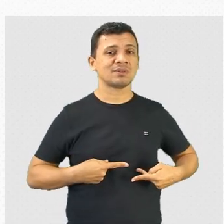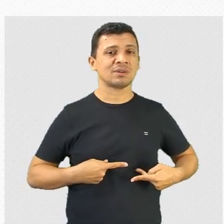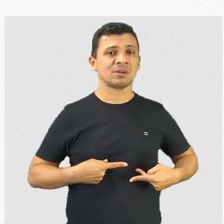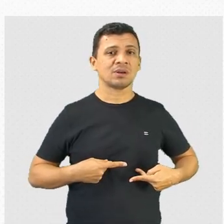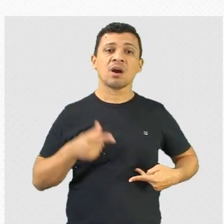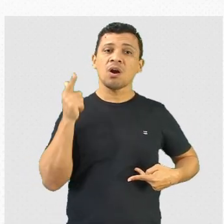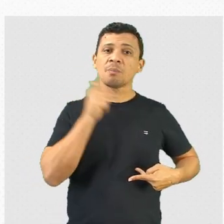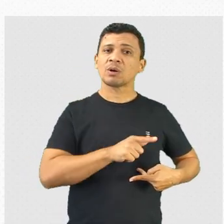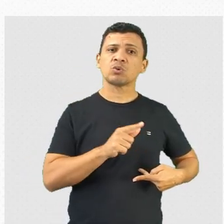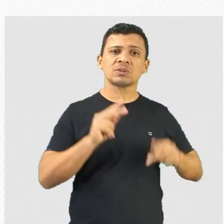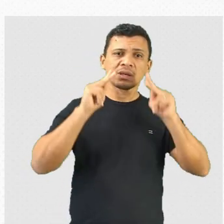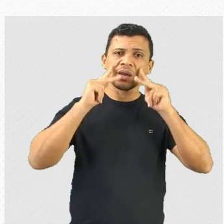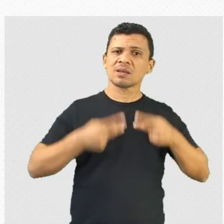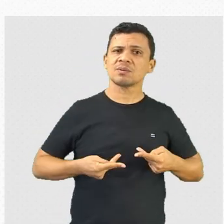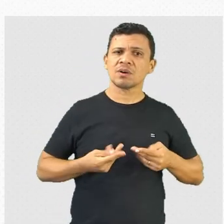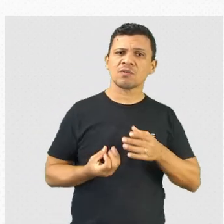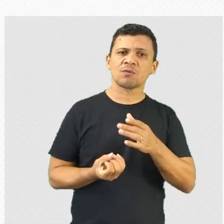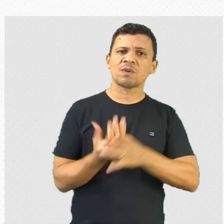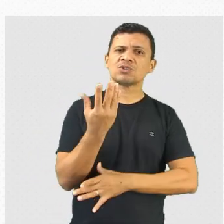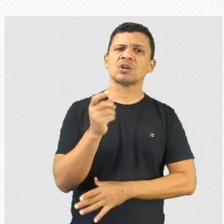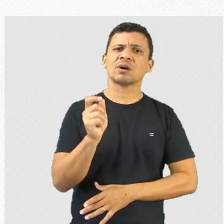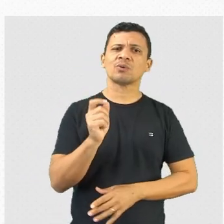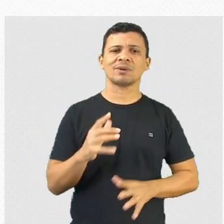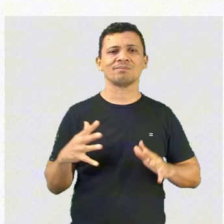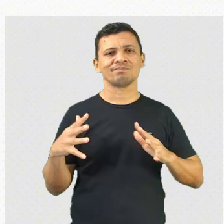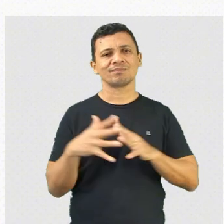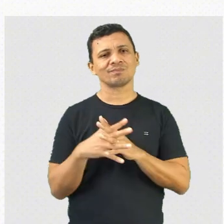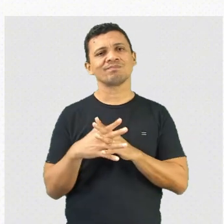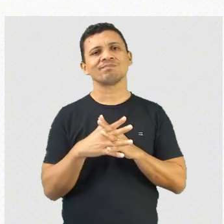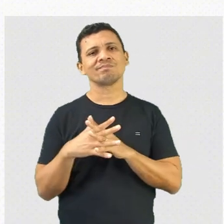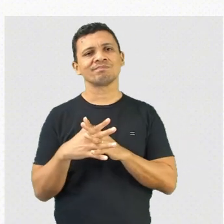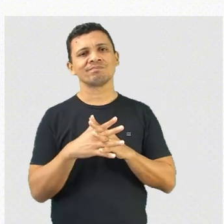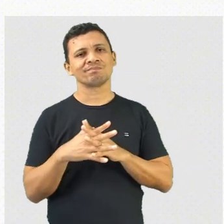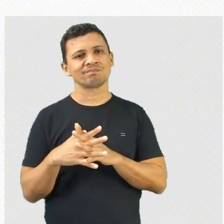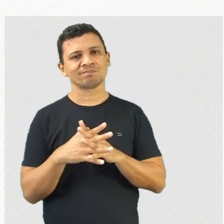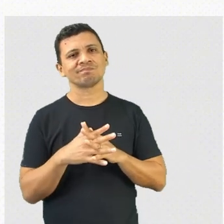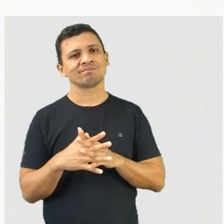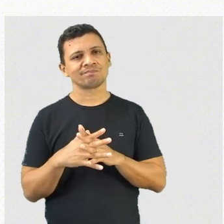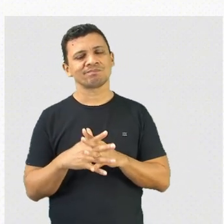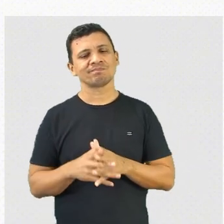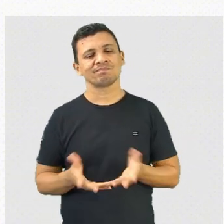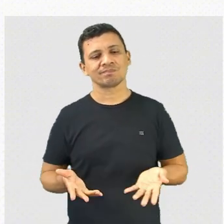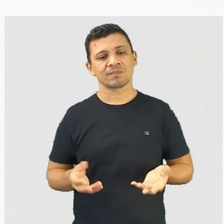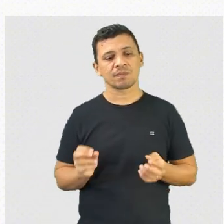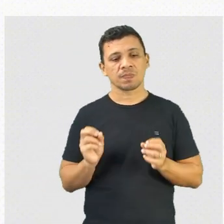esse reconhecimento, isso geralmente vai gerar o quê? Conflitos. E é isso que o Zygmunt Bauman está falando.